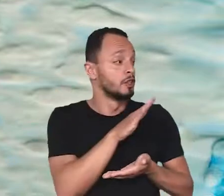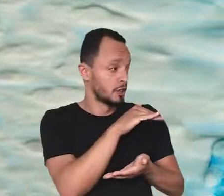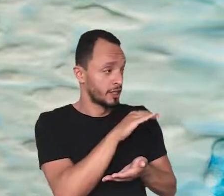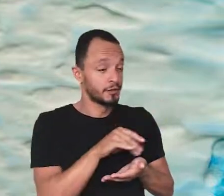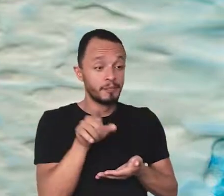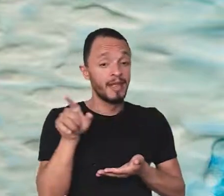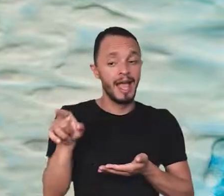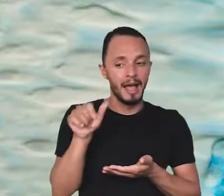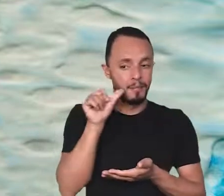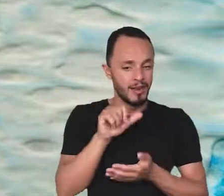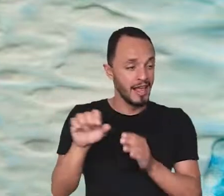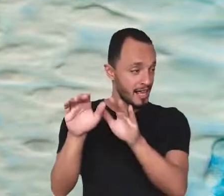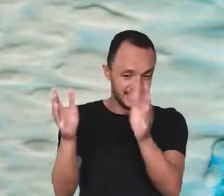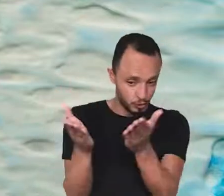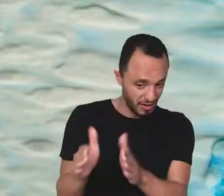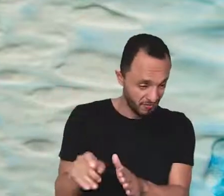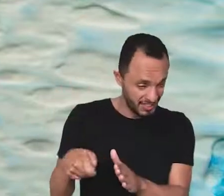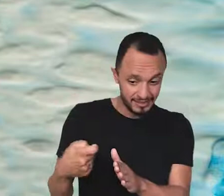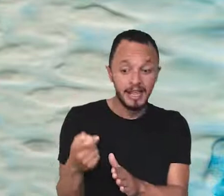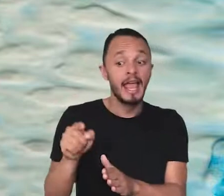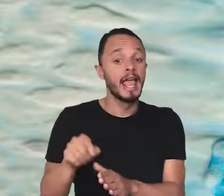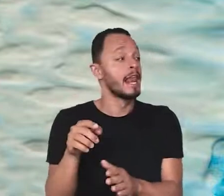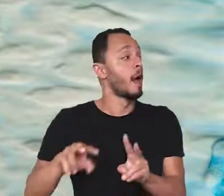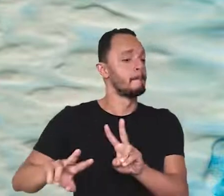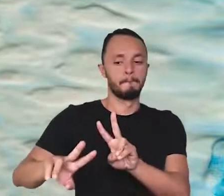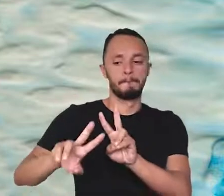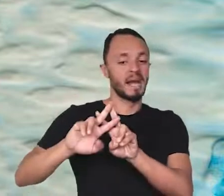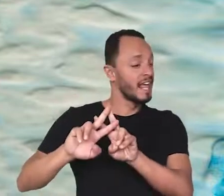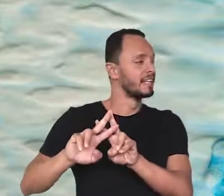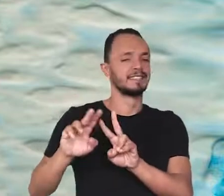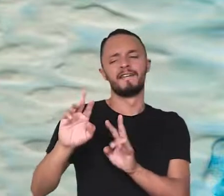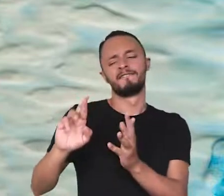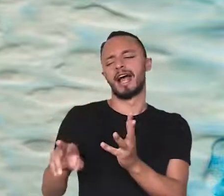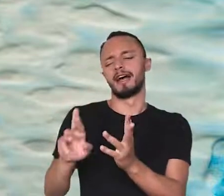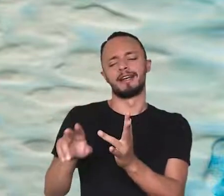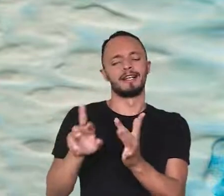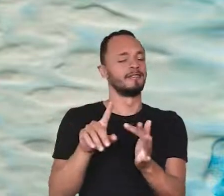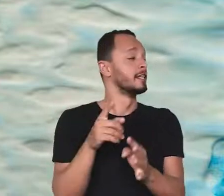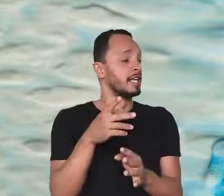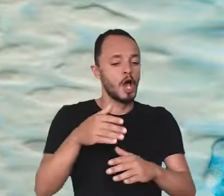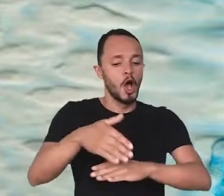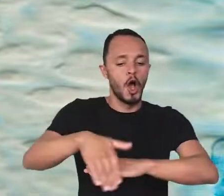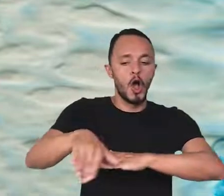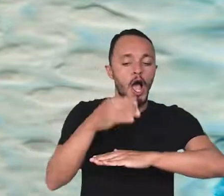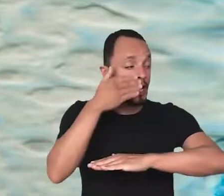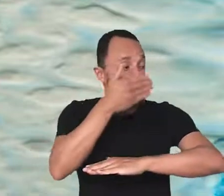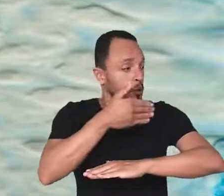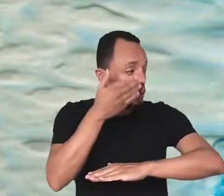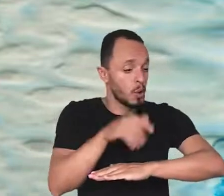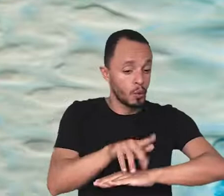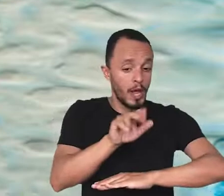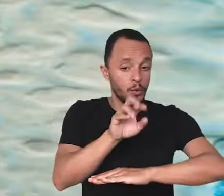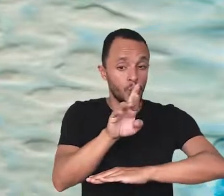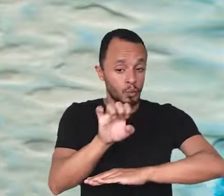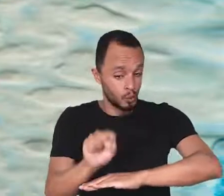Ela foi presa várias vezes. Diz que um dia, quando ela terminou o relacionamento com o cara aí, eles saíram brigando, Guaicuruza afora.